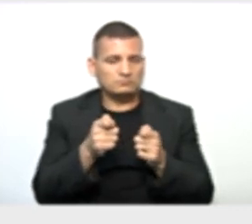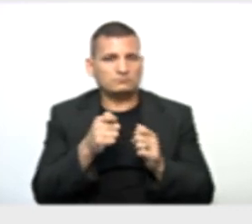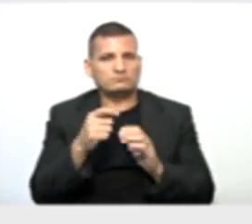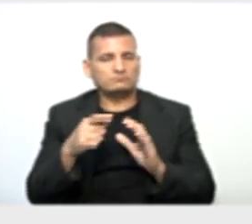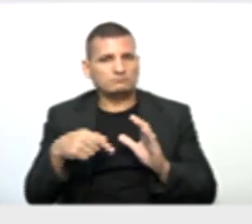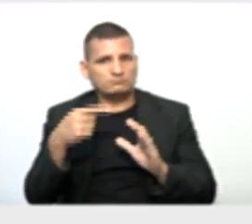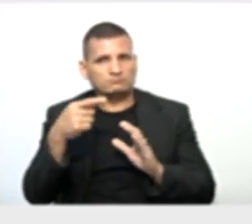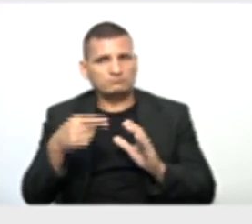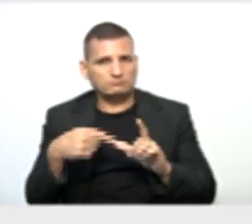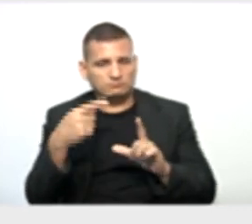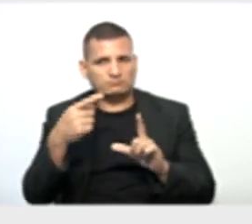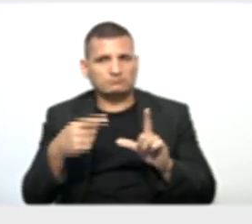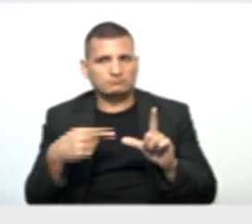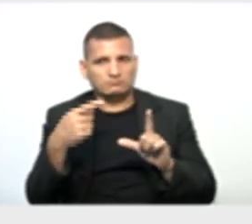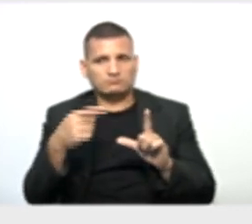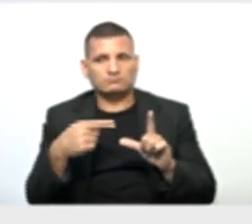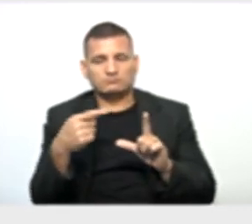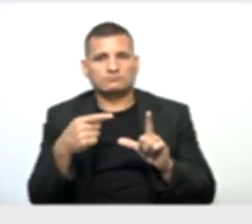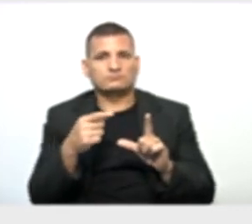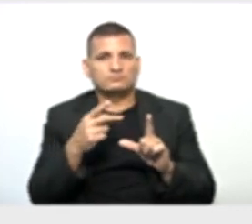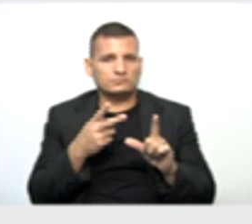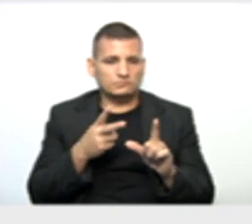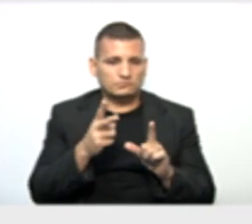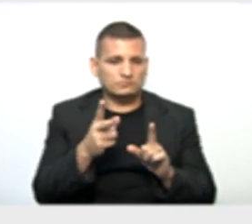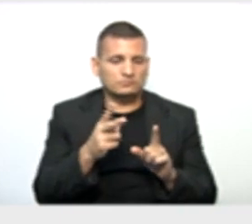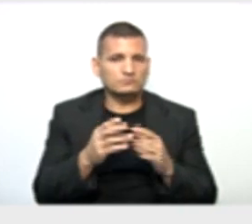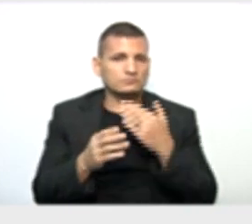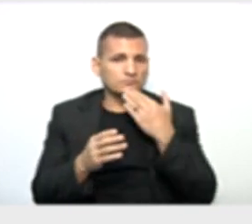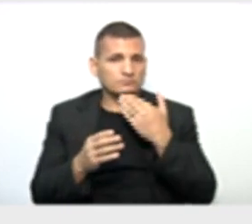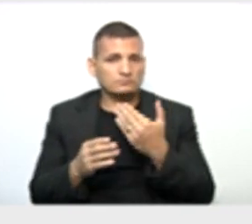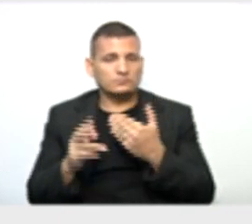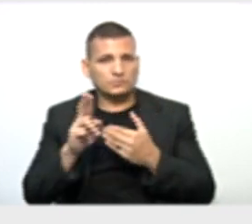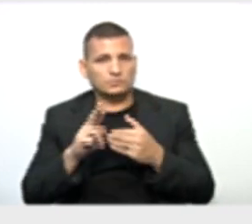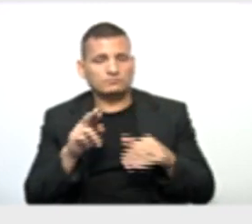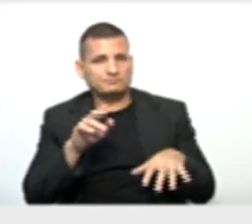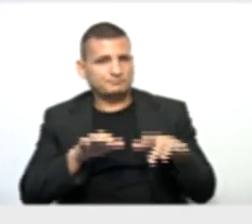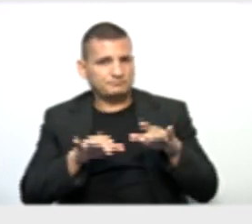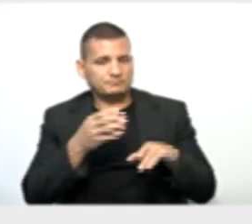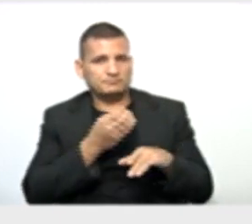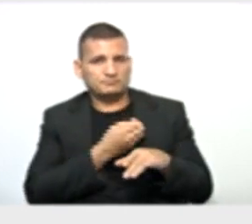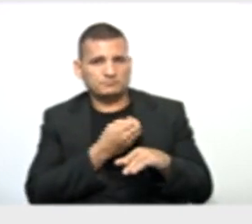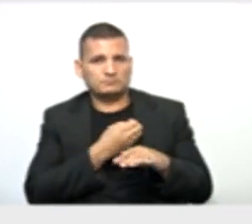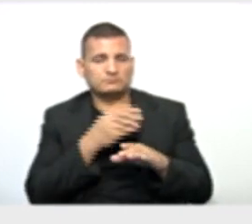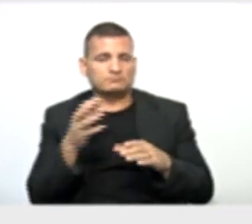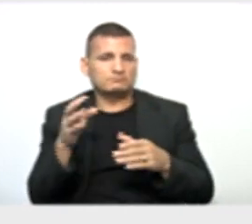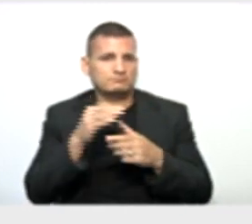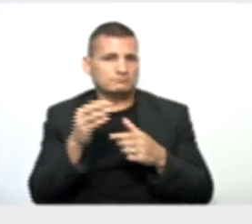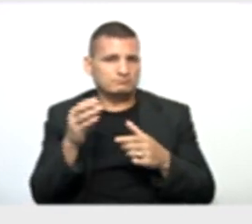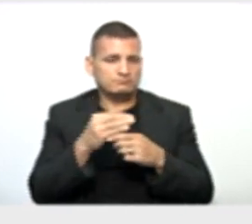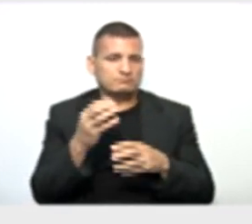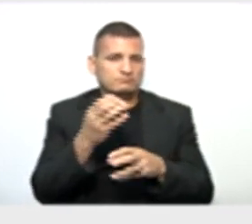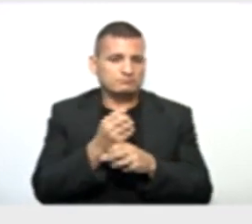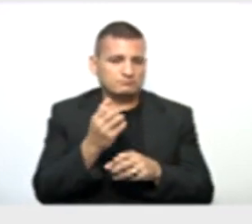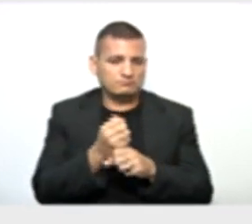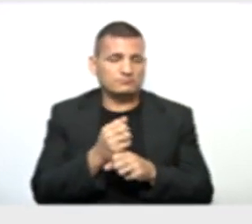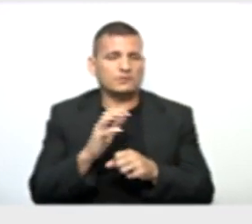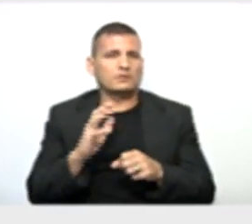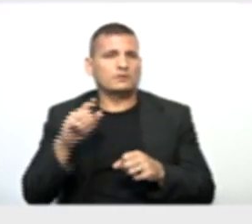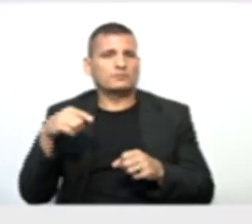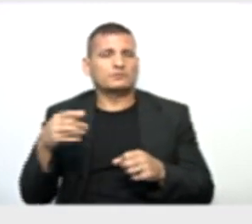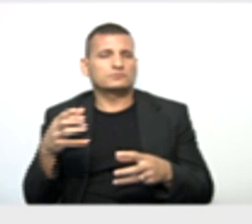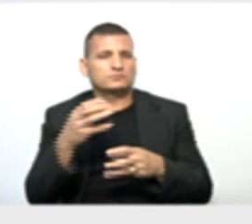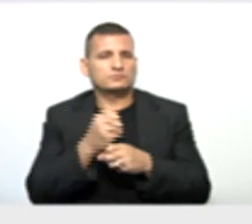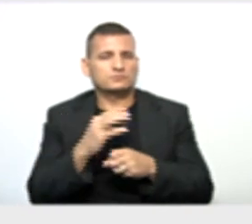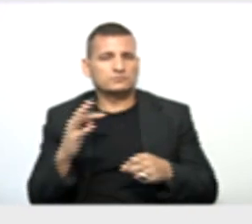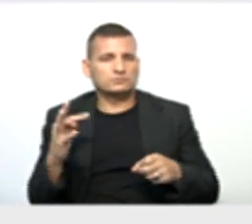eu executar esse laço, ele vai pedir que o usuário digite um número, vai acrescentar esse número na soma. Depois ele pega a somatória de todos